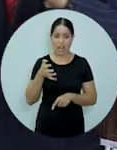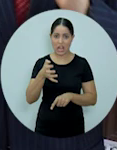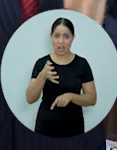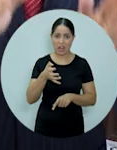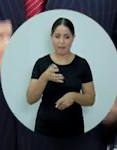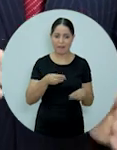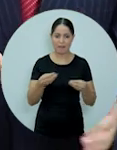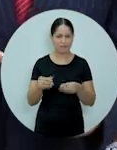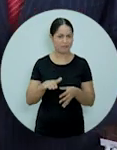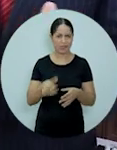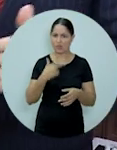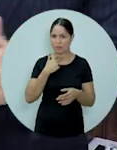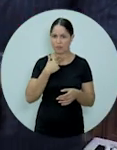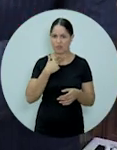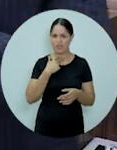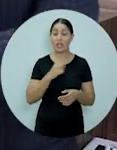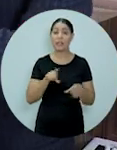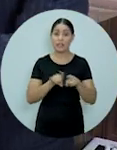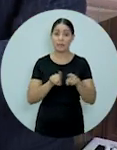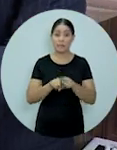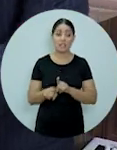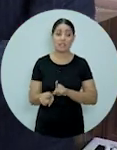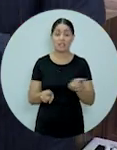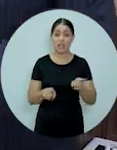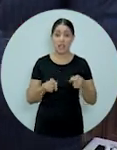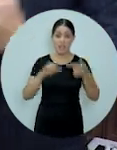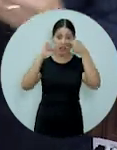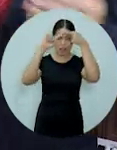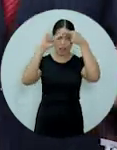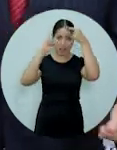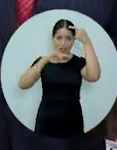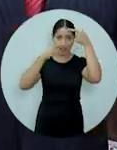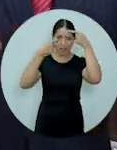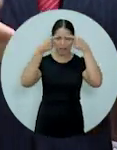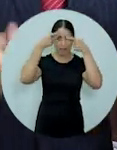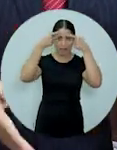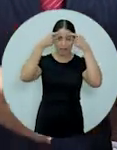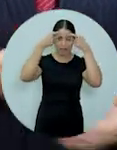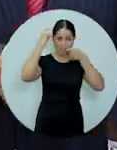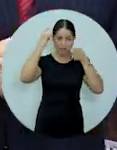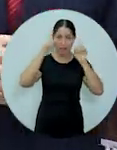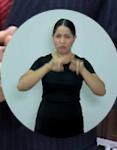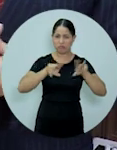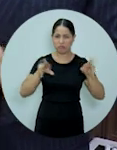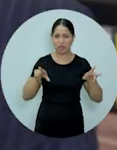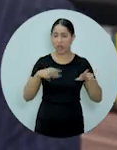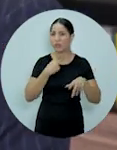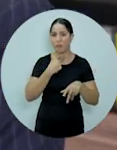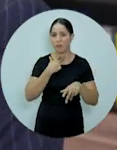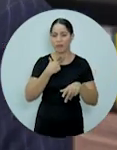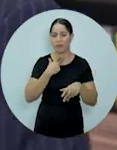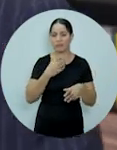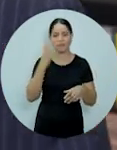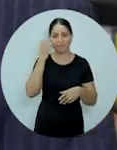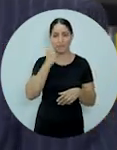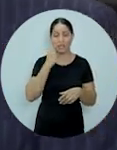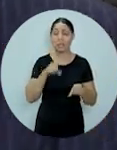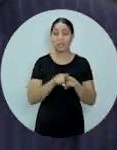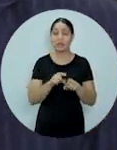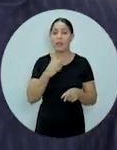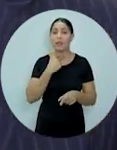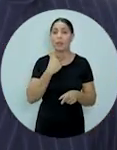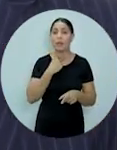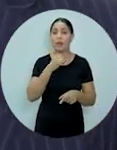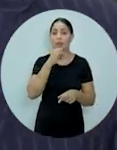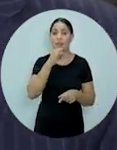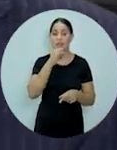provadamente diagnosticado uma patologia, um transtorno mental, vá adotar uma criança. Eu também não posso pegar uma